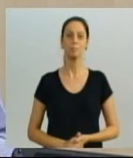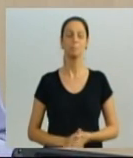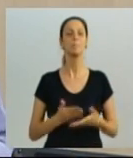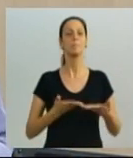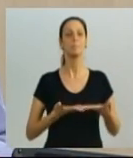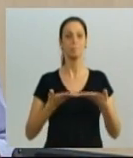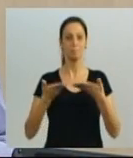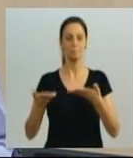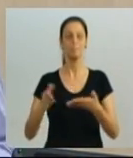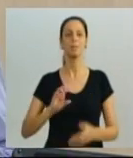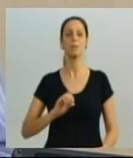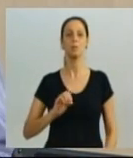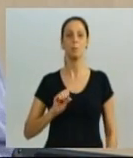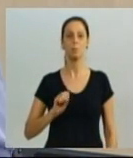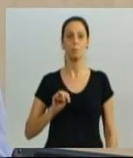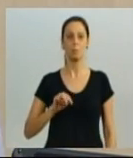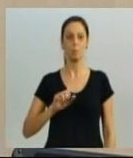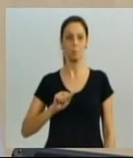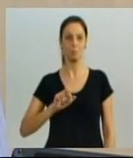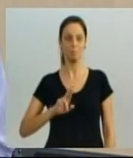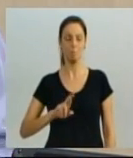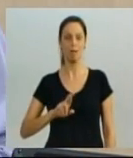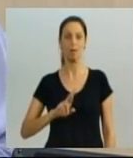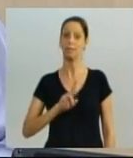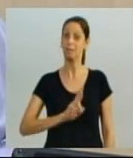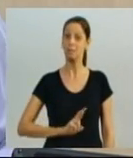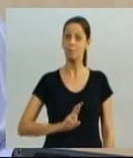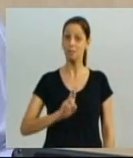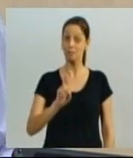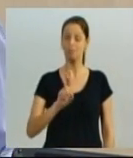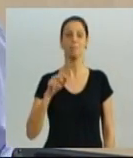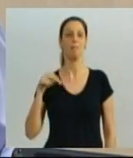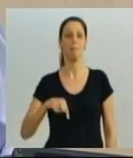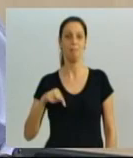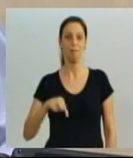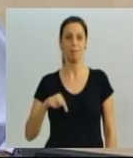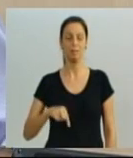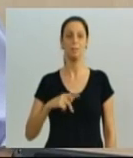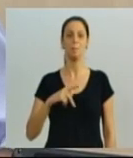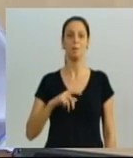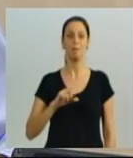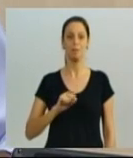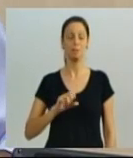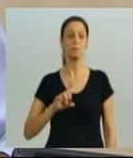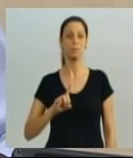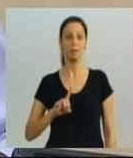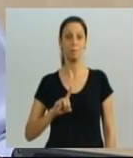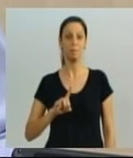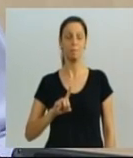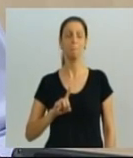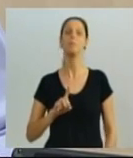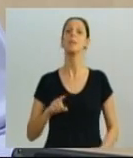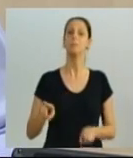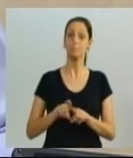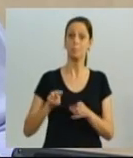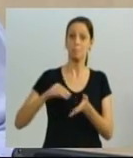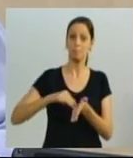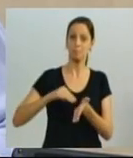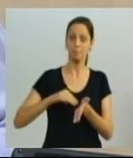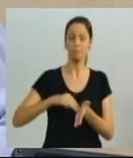Convidar o Osmar Grotman, que representa neste ato, além do PSD, que é membro da executiva do